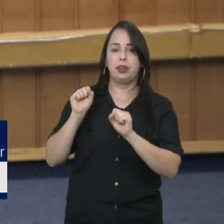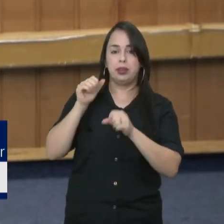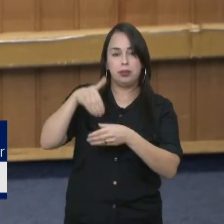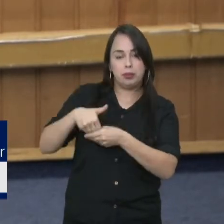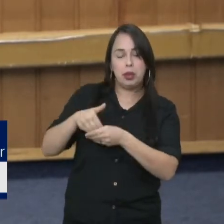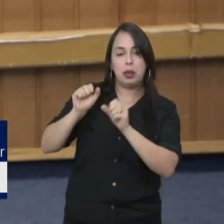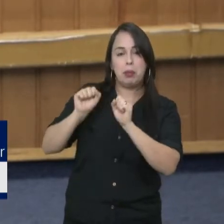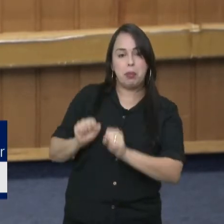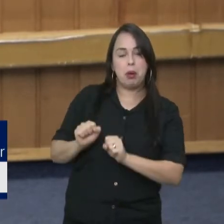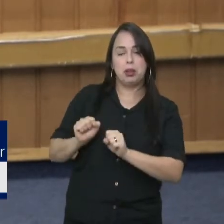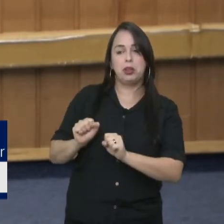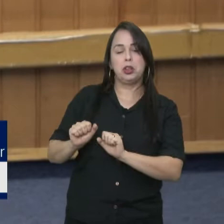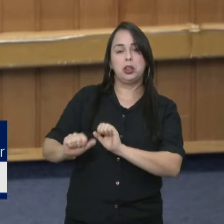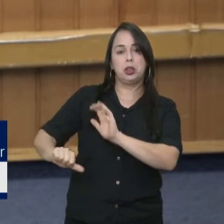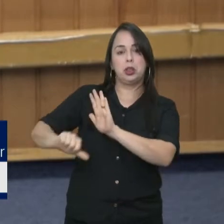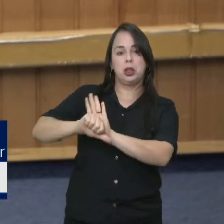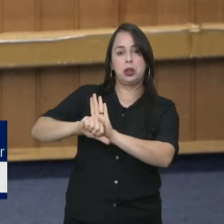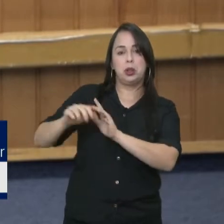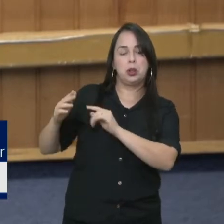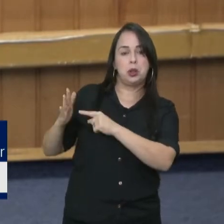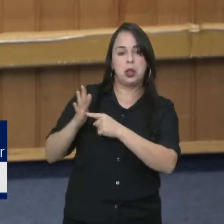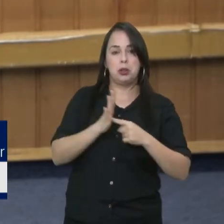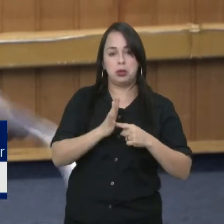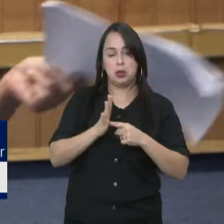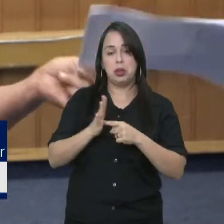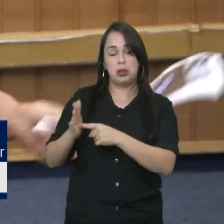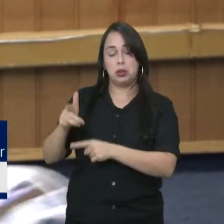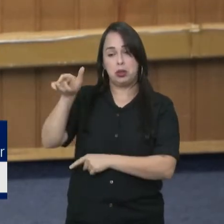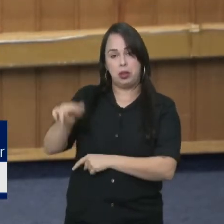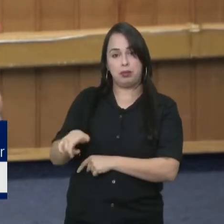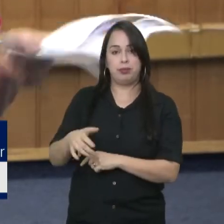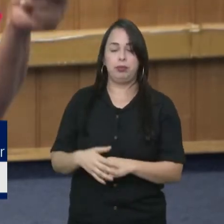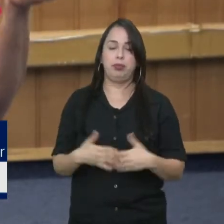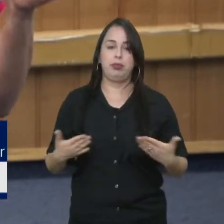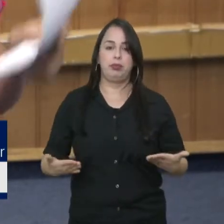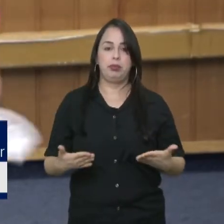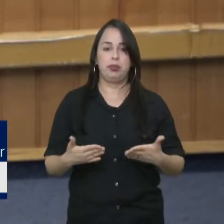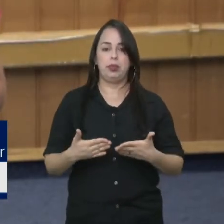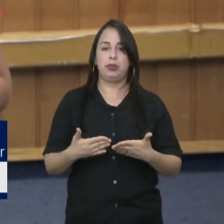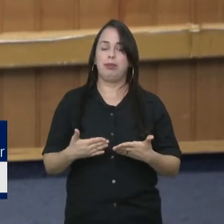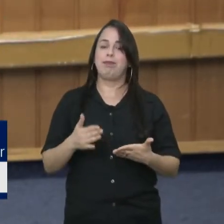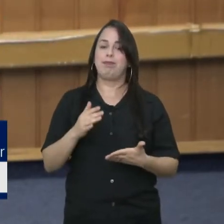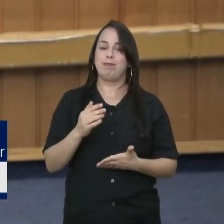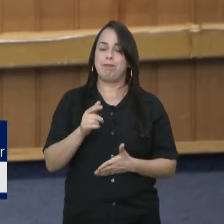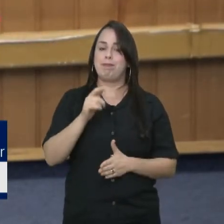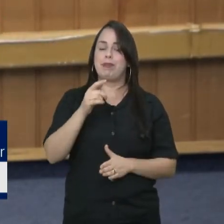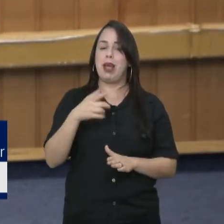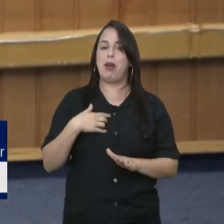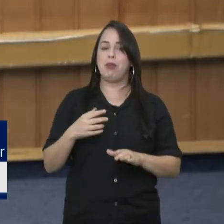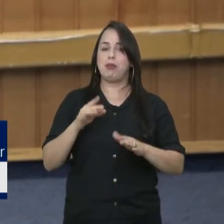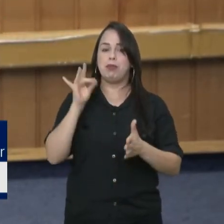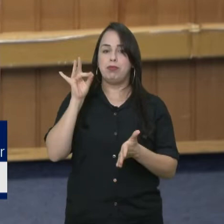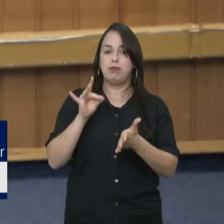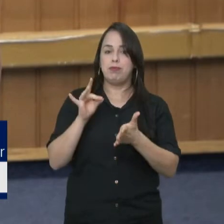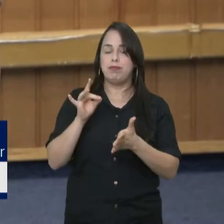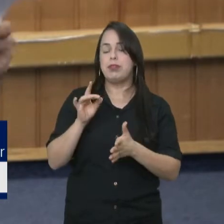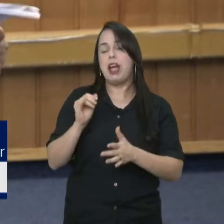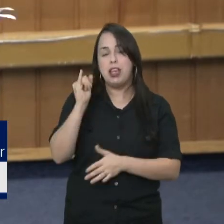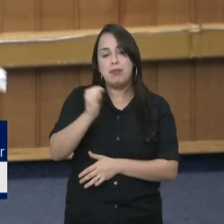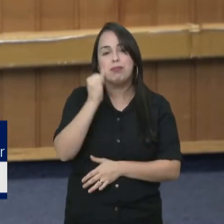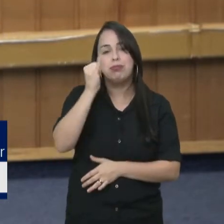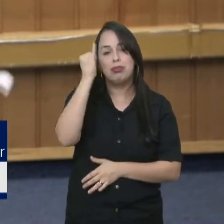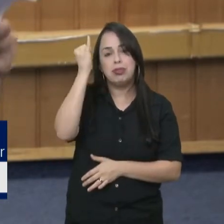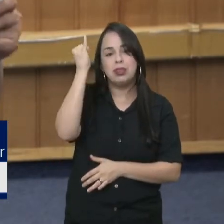não apresentar denúncia contra o Wellington à Justiça. Então está aqui um episódio importante, né,